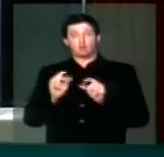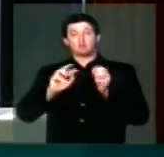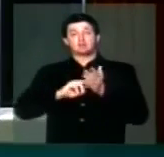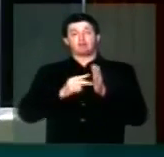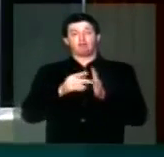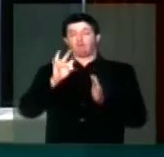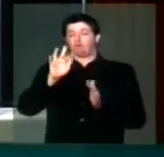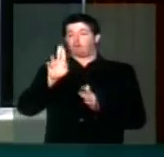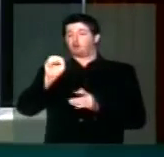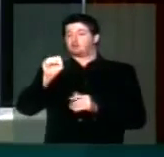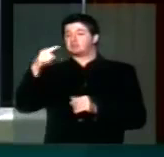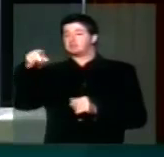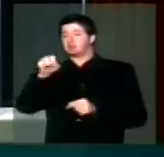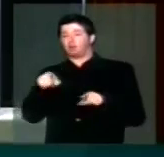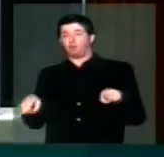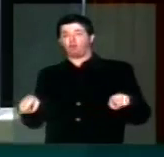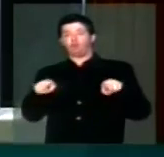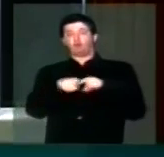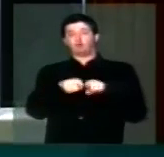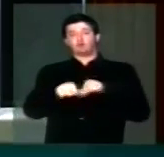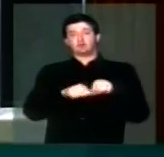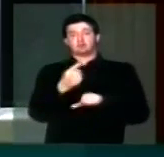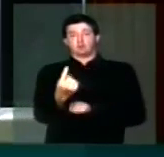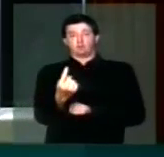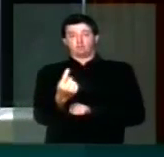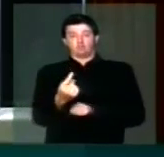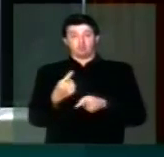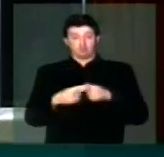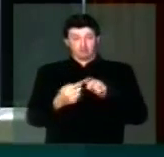fusão. Porque na resolução